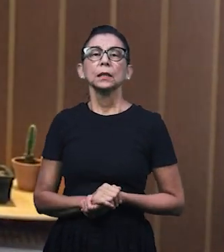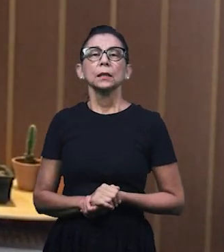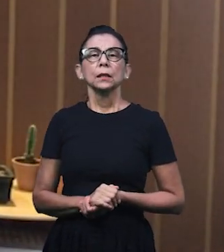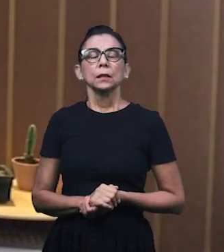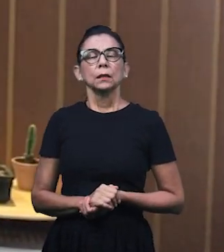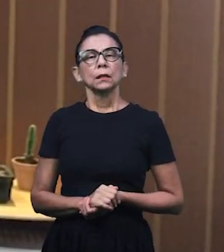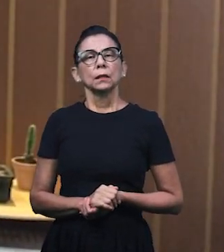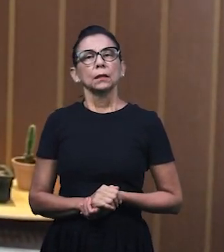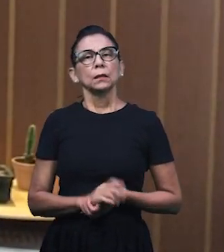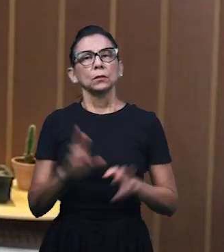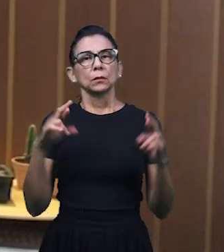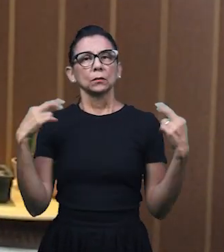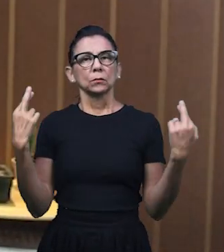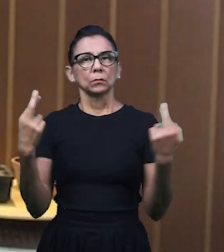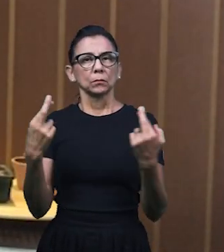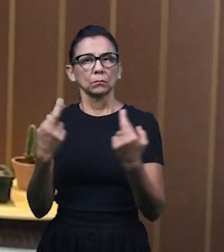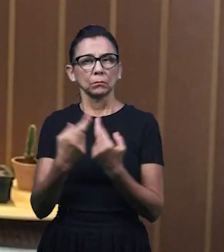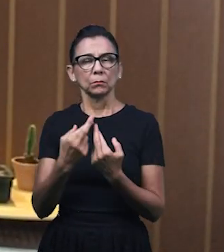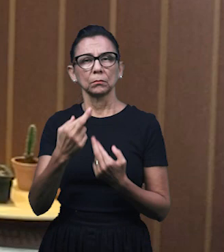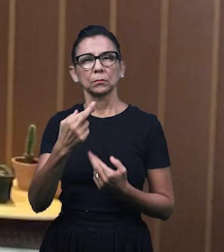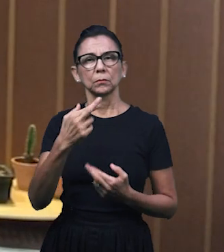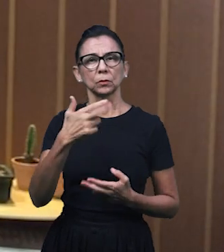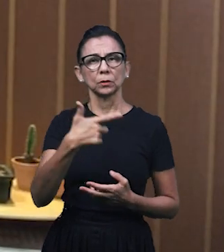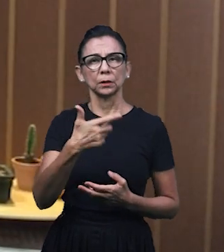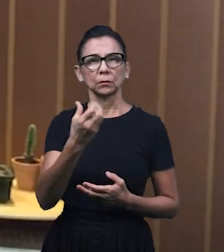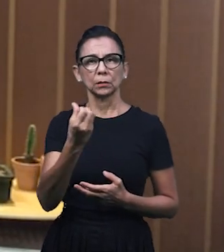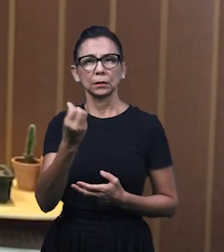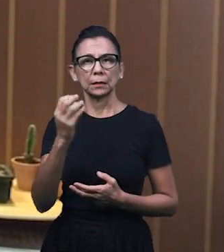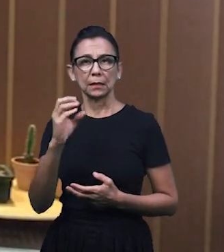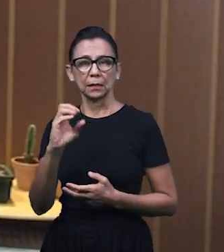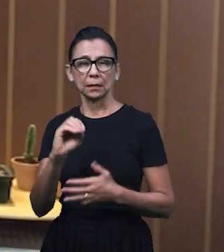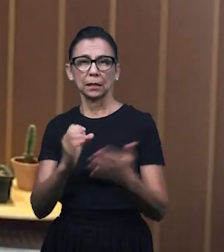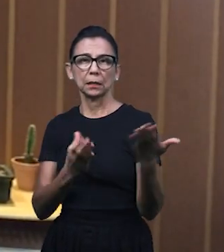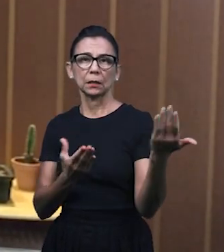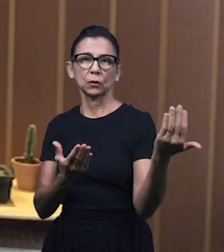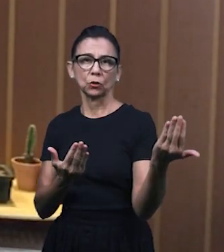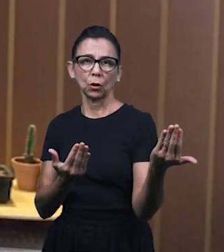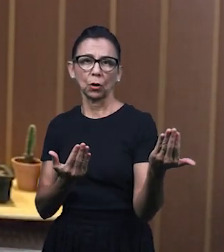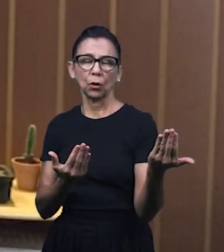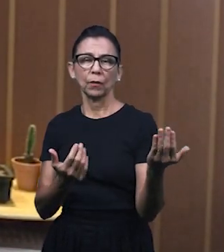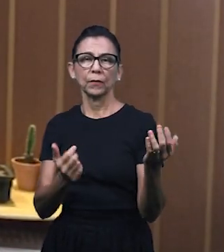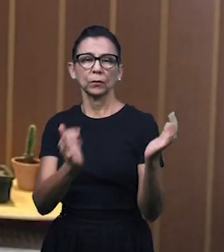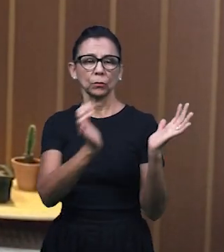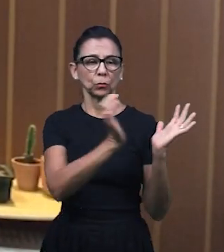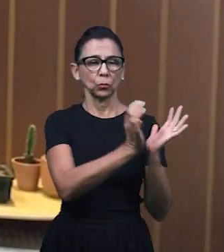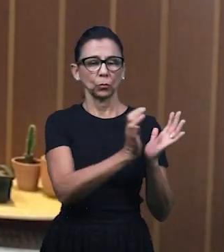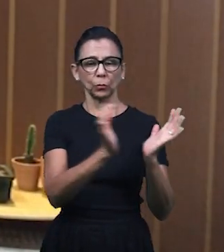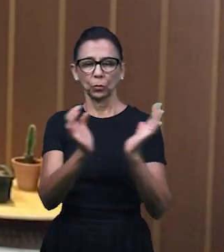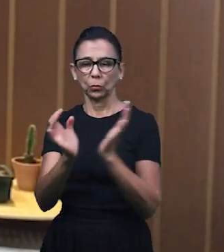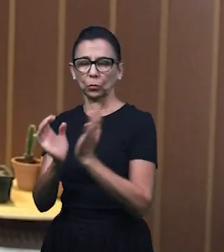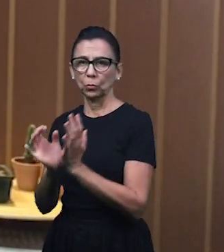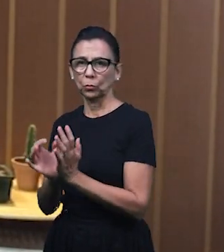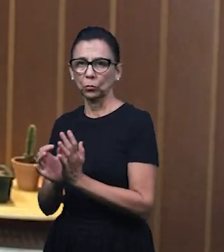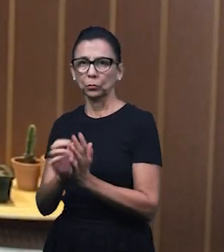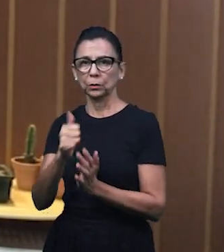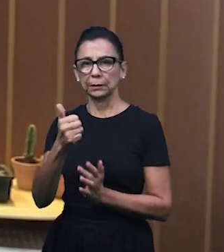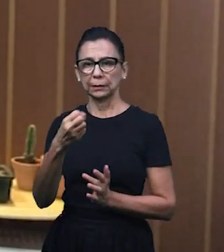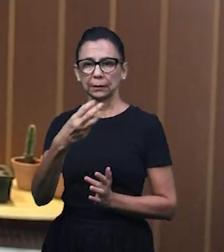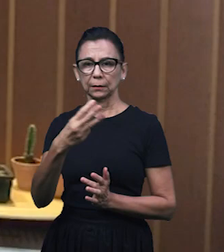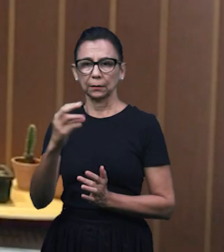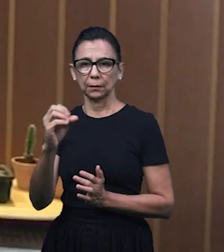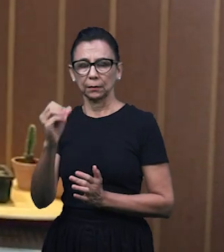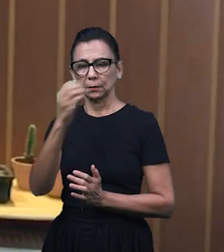260 jovens, um pouco mais que isso, para organizar. Fizemos 2 grupos, aproximadamente de